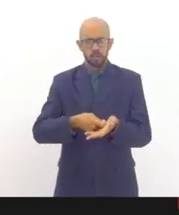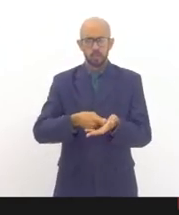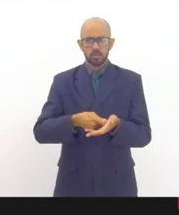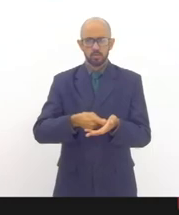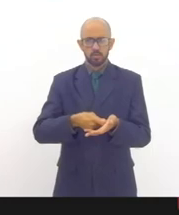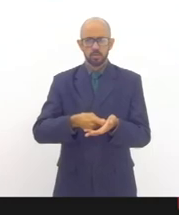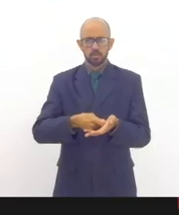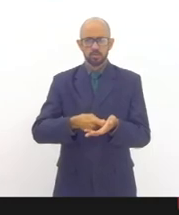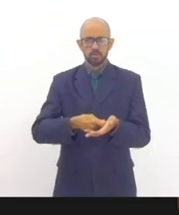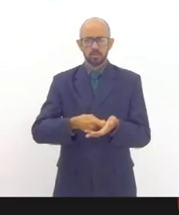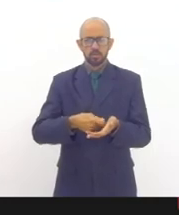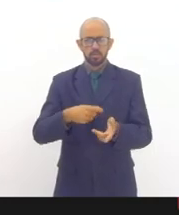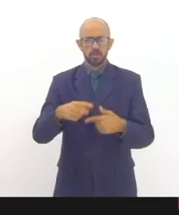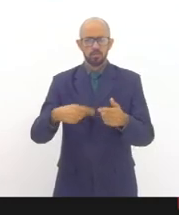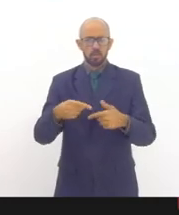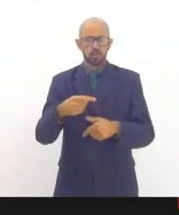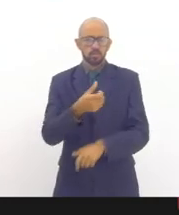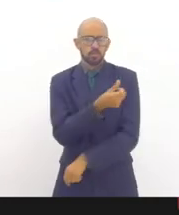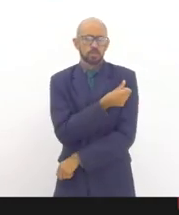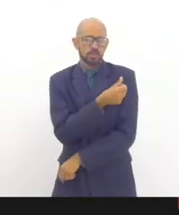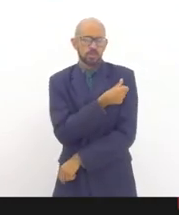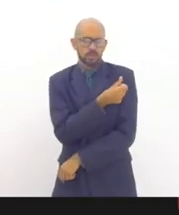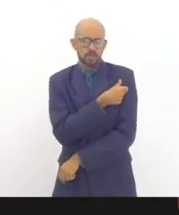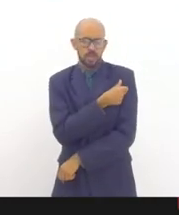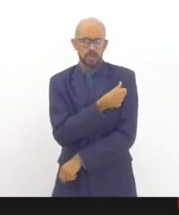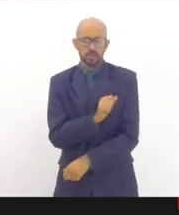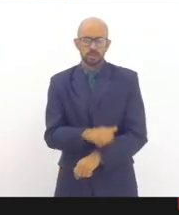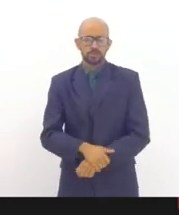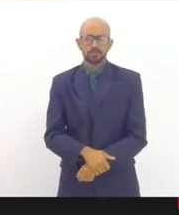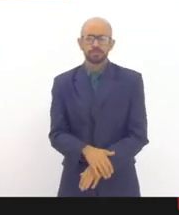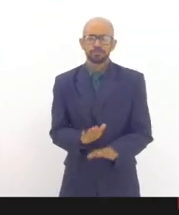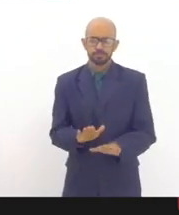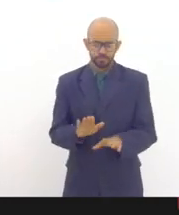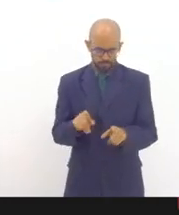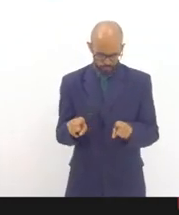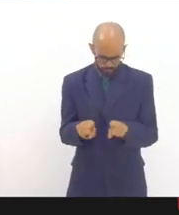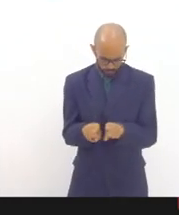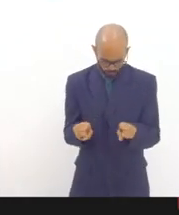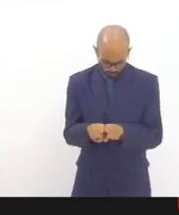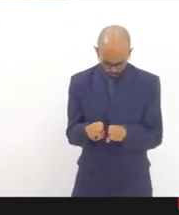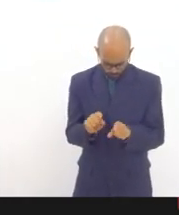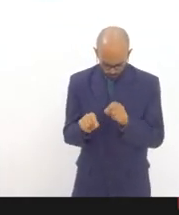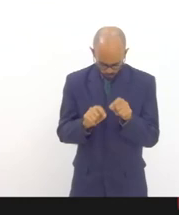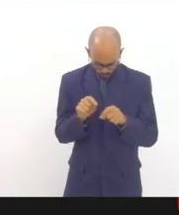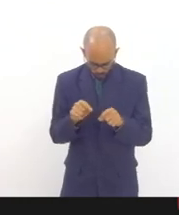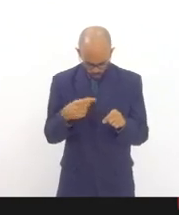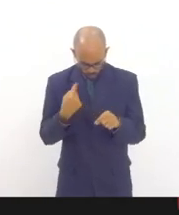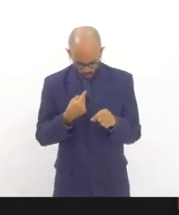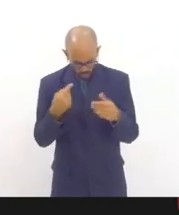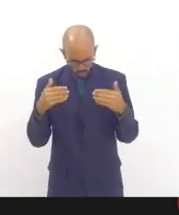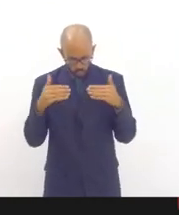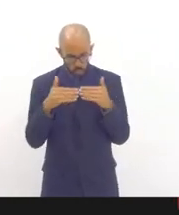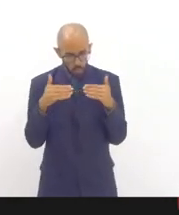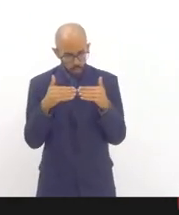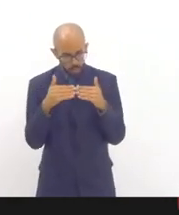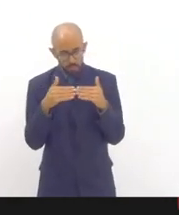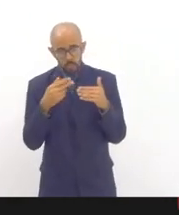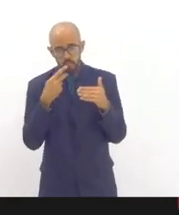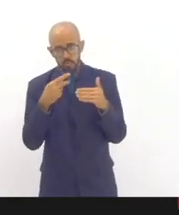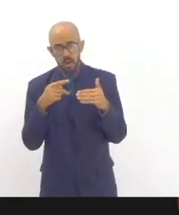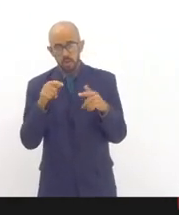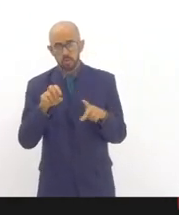do sexto ano do ensino fundamental, mas nós estamos totalmente de acordo com o que foi colocado aqui em